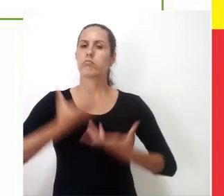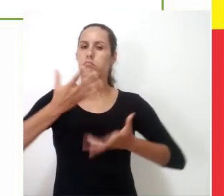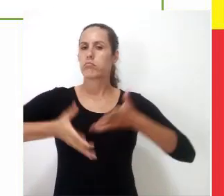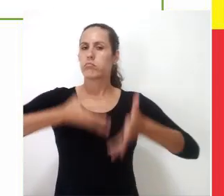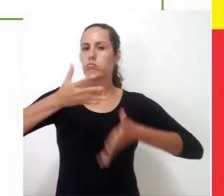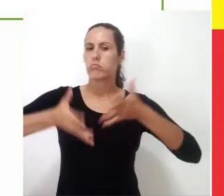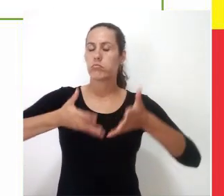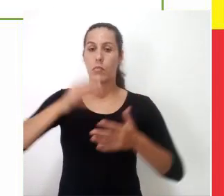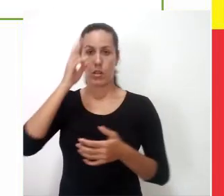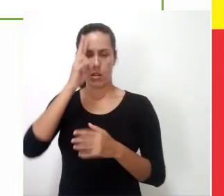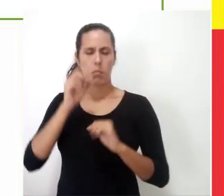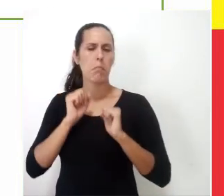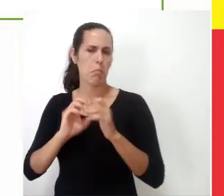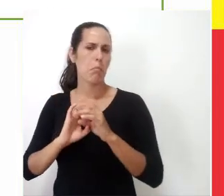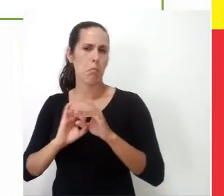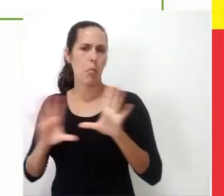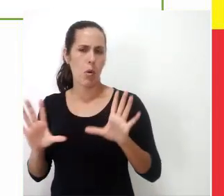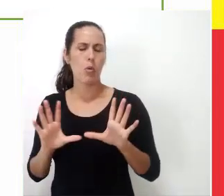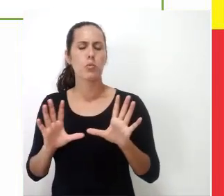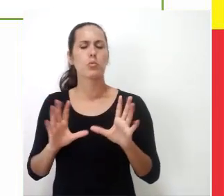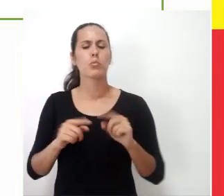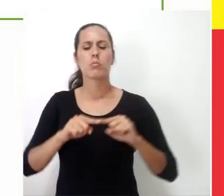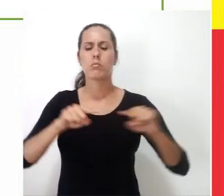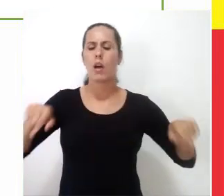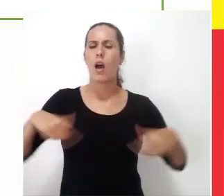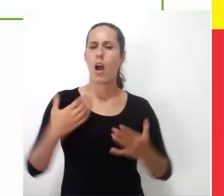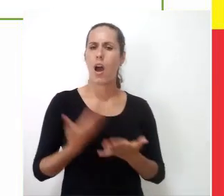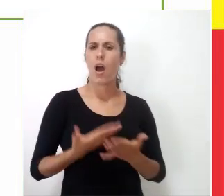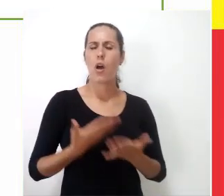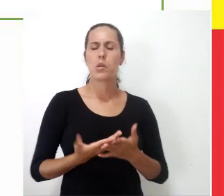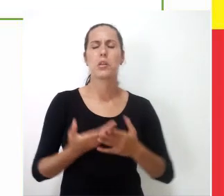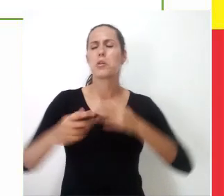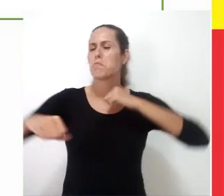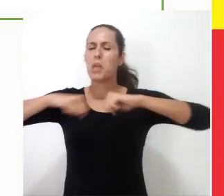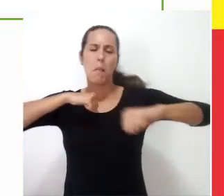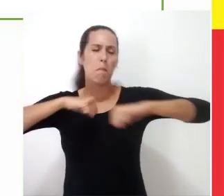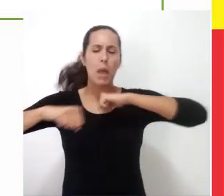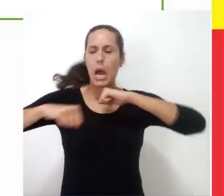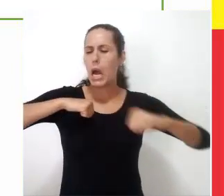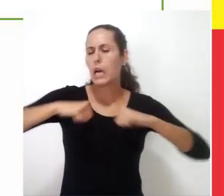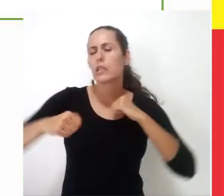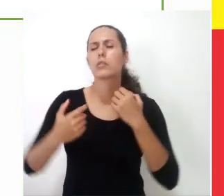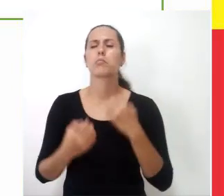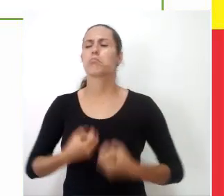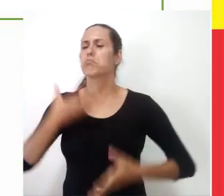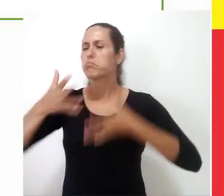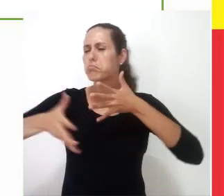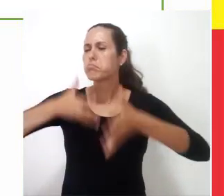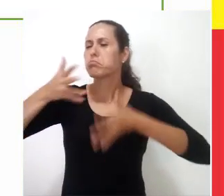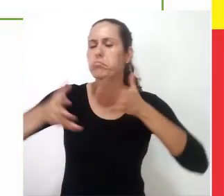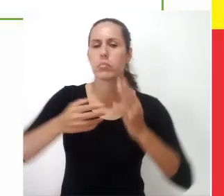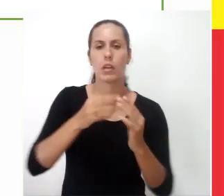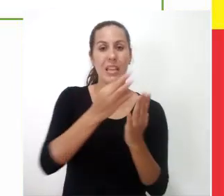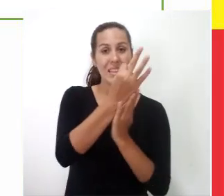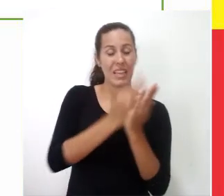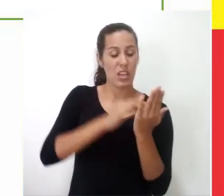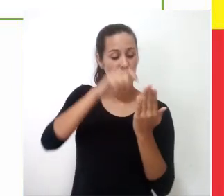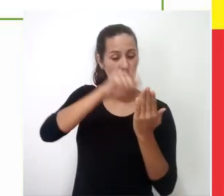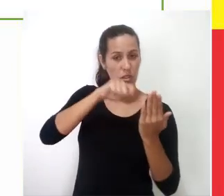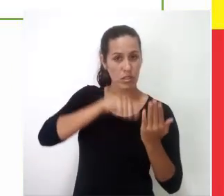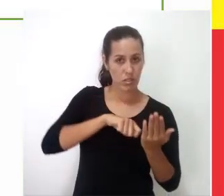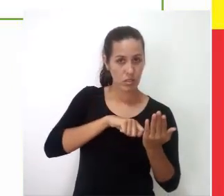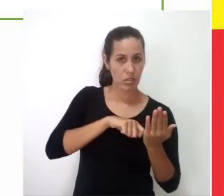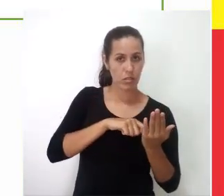início. Lembrar que eu posso utilizar a argumentação numa sala de aula, num debate, em um debate, não só no texto